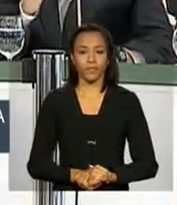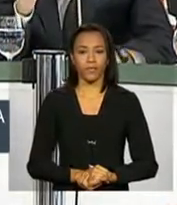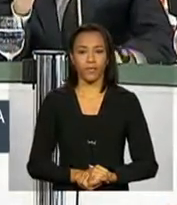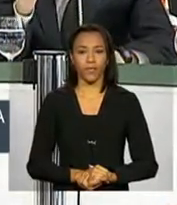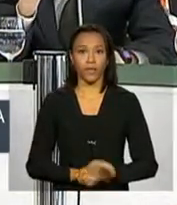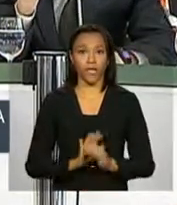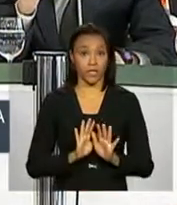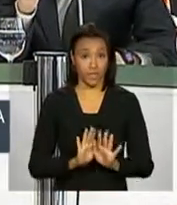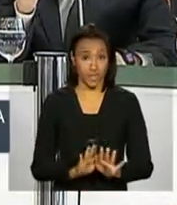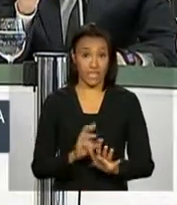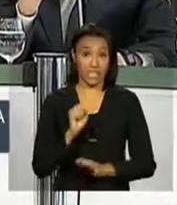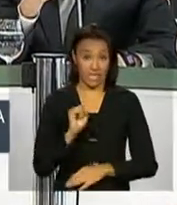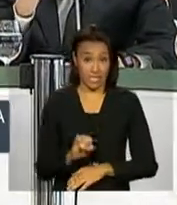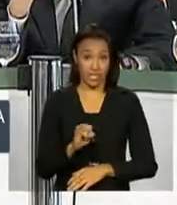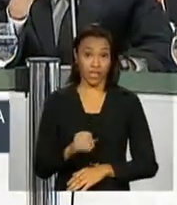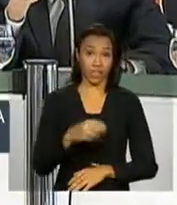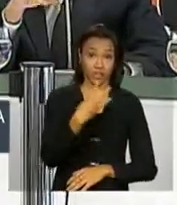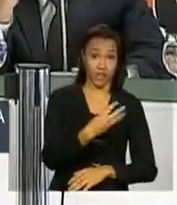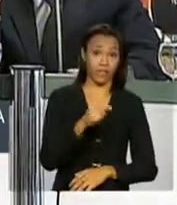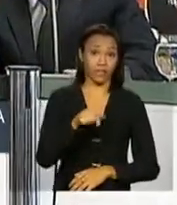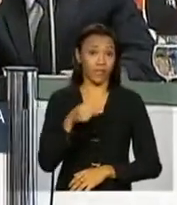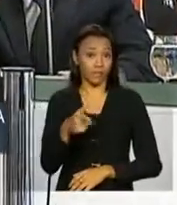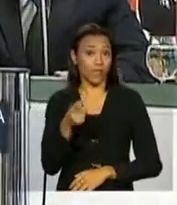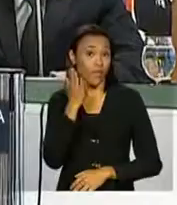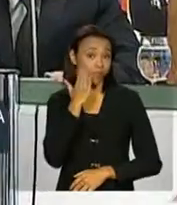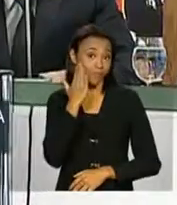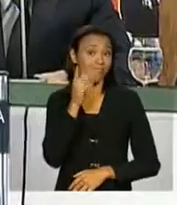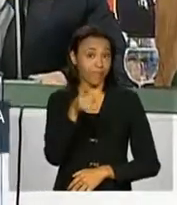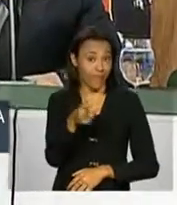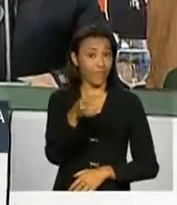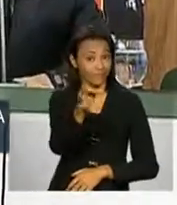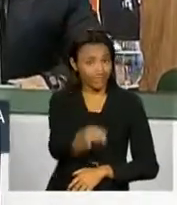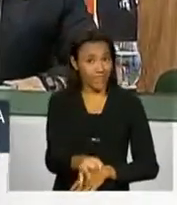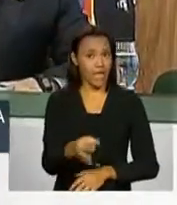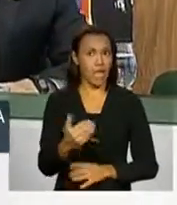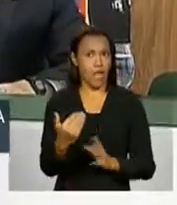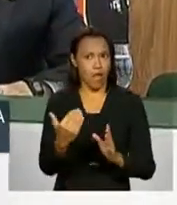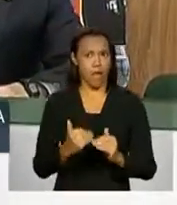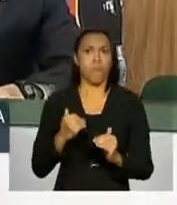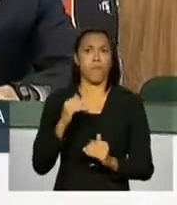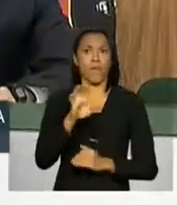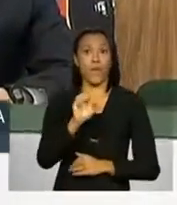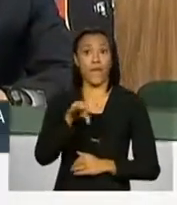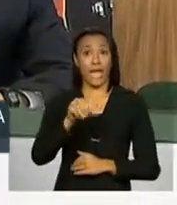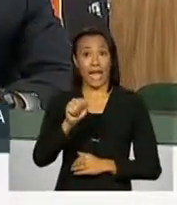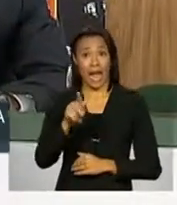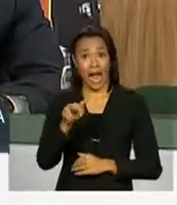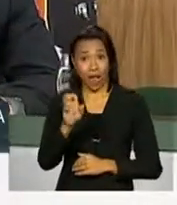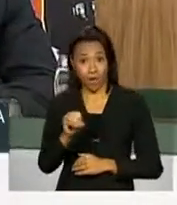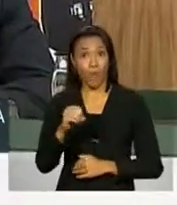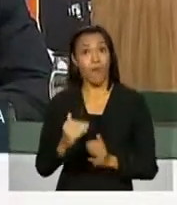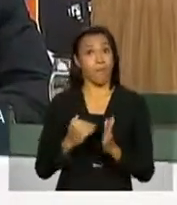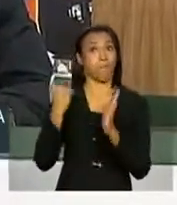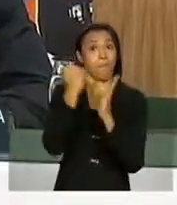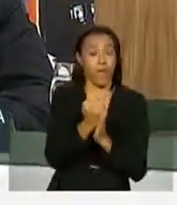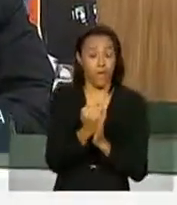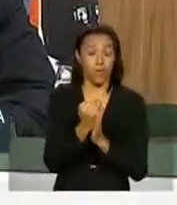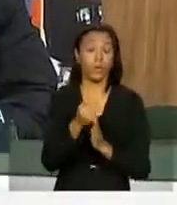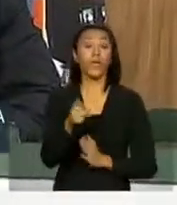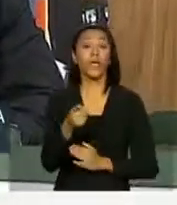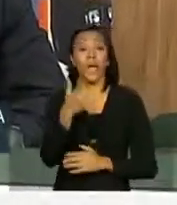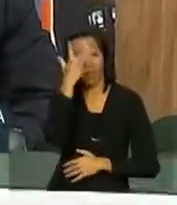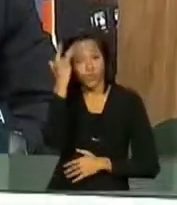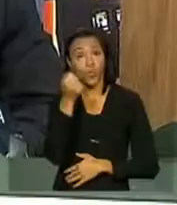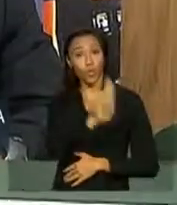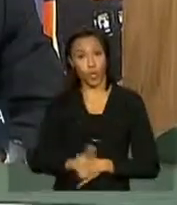Seguinte, se você for fazer só a conta do 3,3 bilhões, eu concordo com você, o encargo é muito maior. O que está sendo feito, assim, o consumidor vai deixar